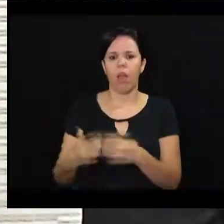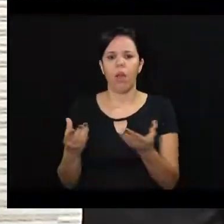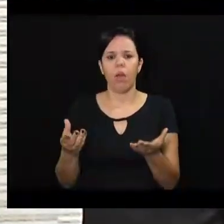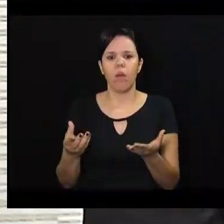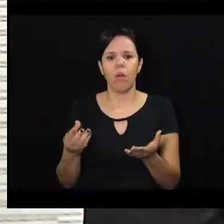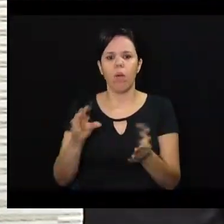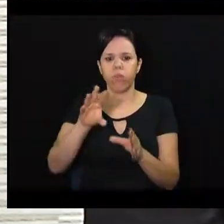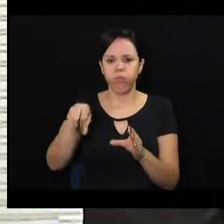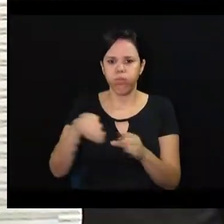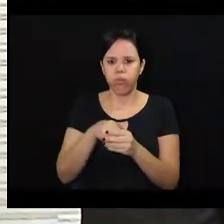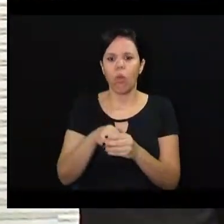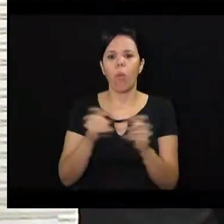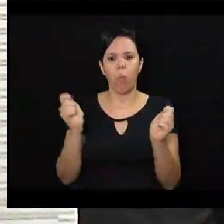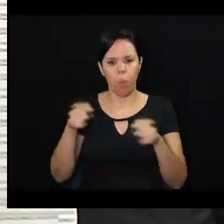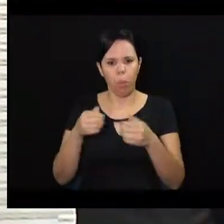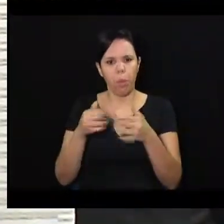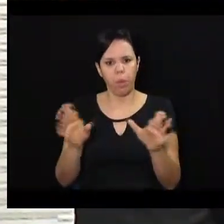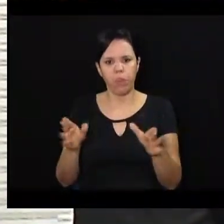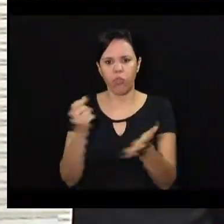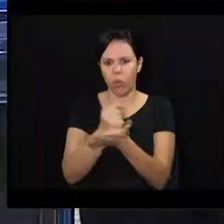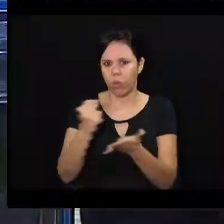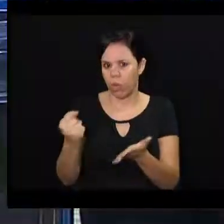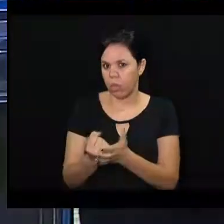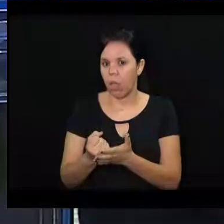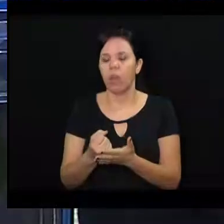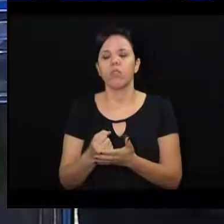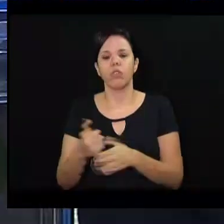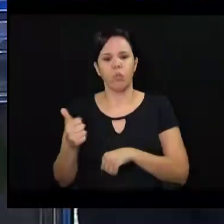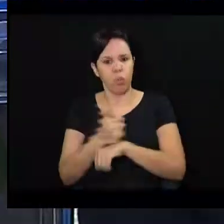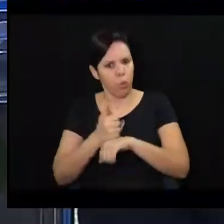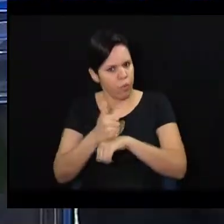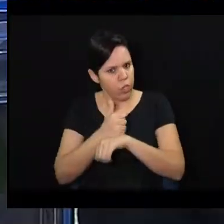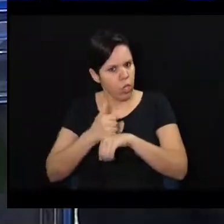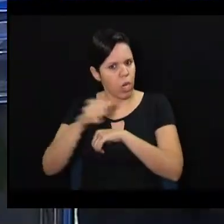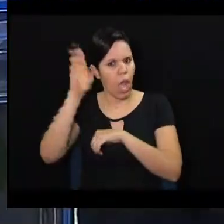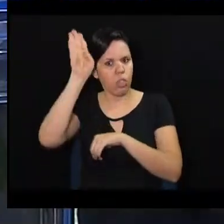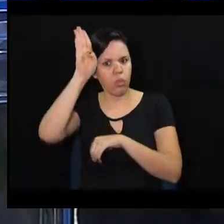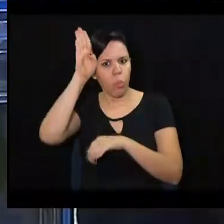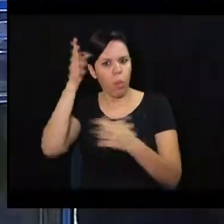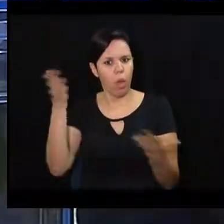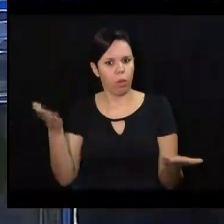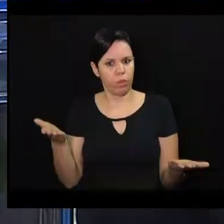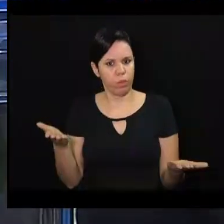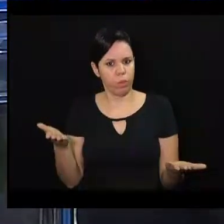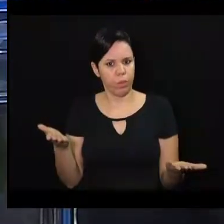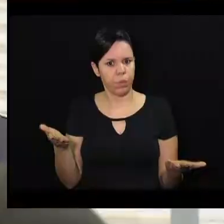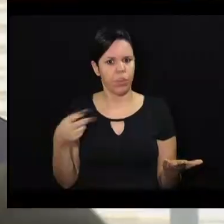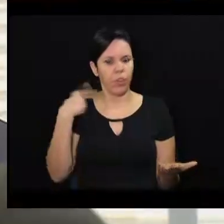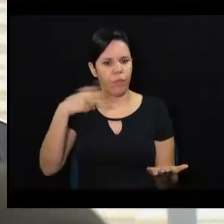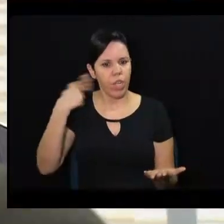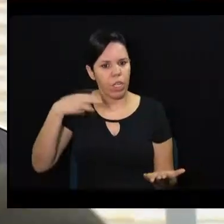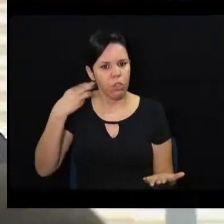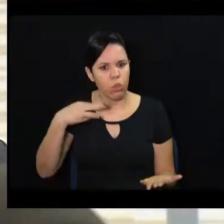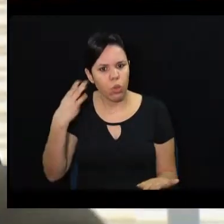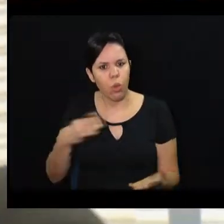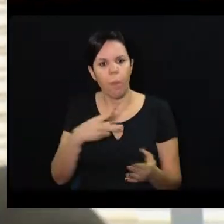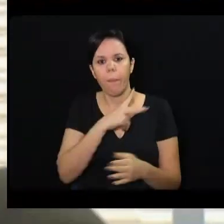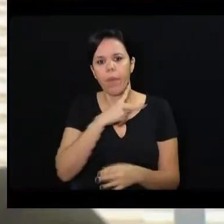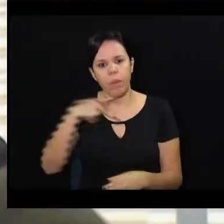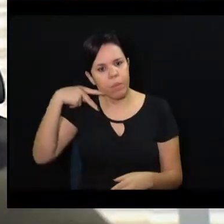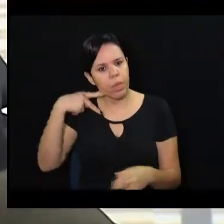permitia a contratação de profissionais cubanos. O presidente da Câmara, Marcos Bernardelli, e o vereador Permínio